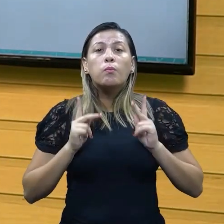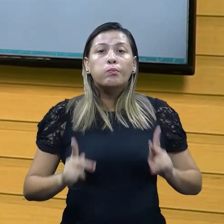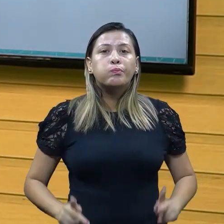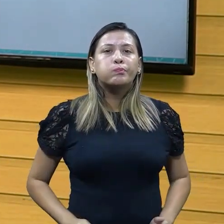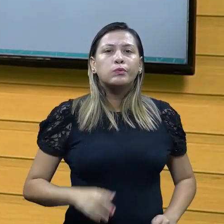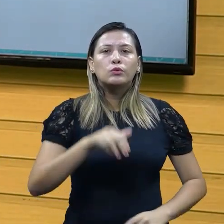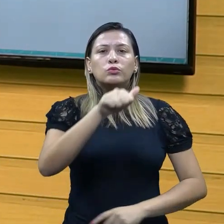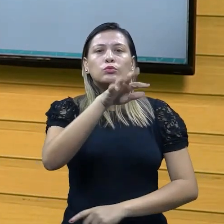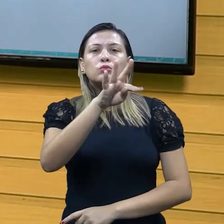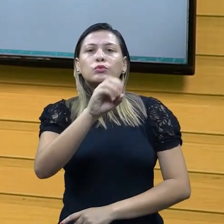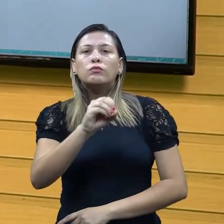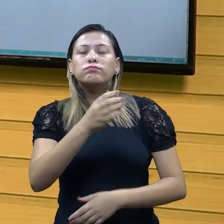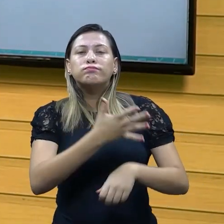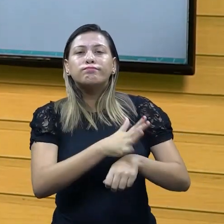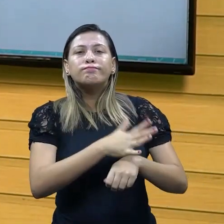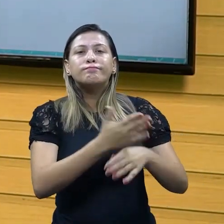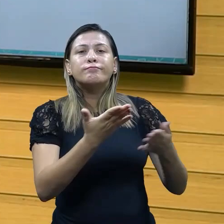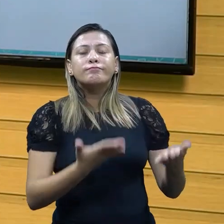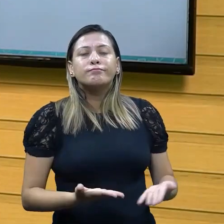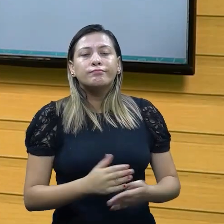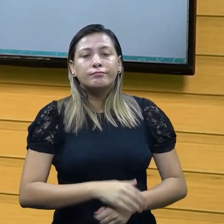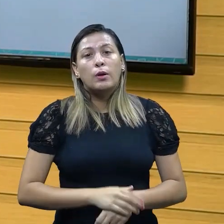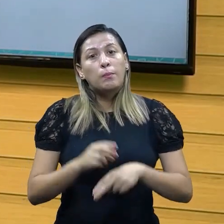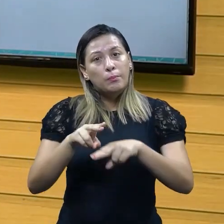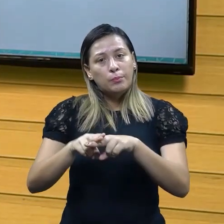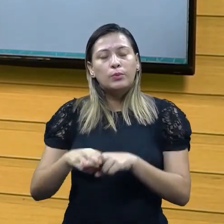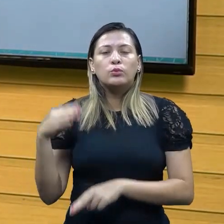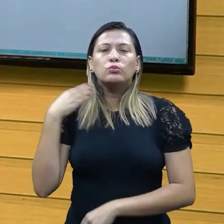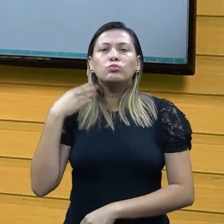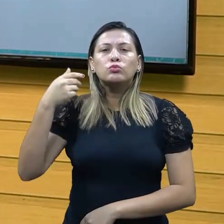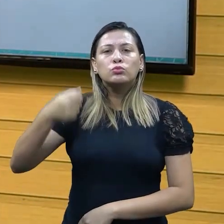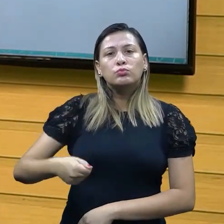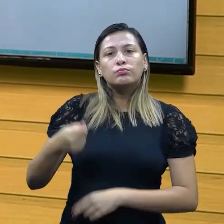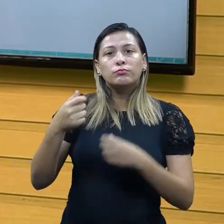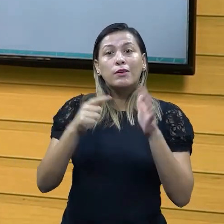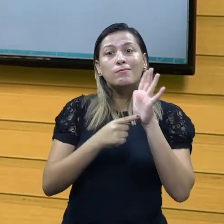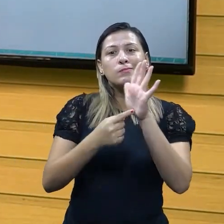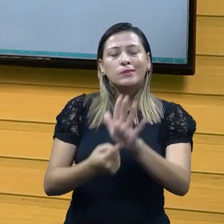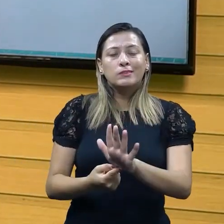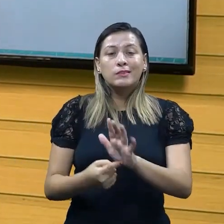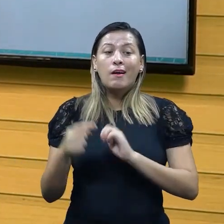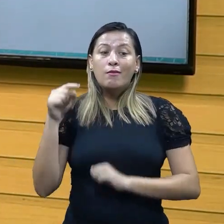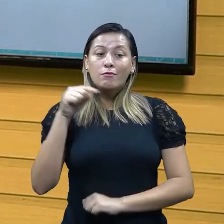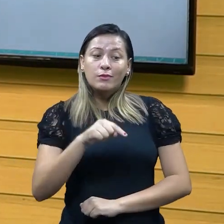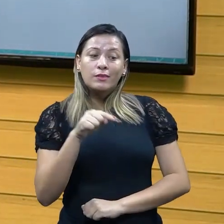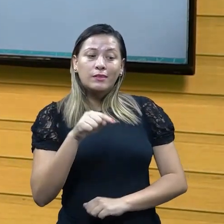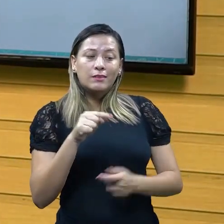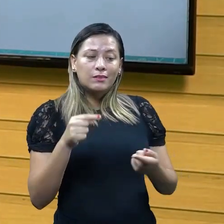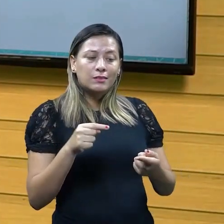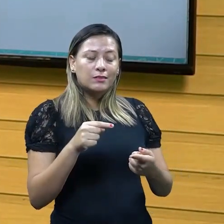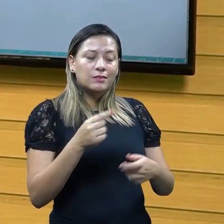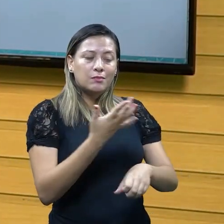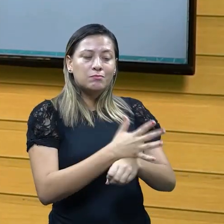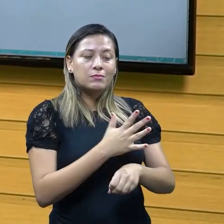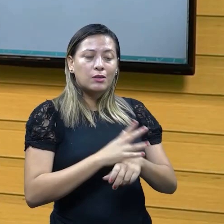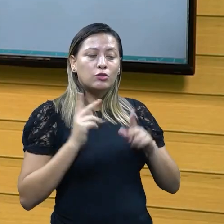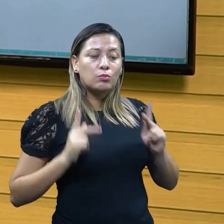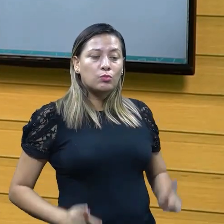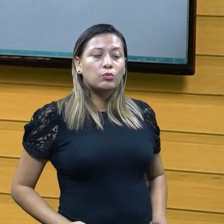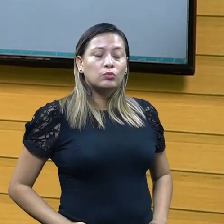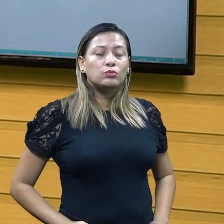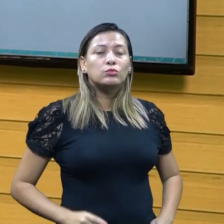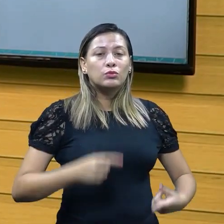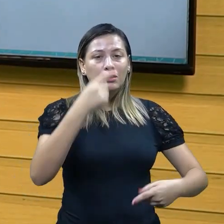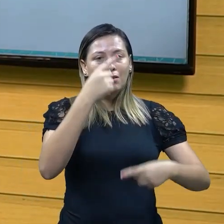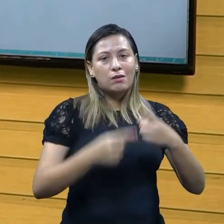razão que o juiz, ao decretar a nulidade, ele precisa dizer, olha, foi esse ato que tornou todos os demais sem